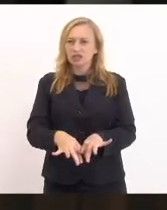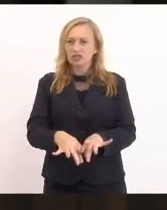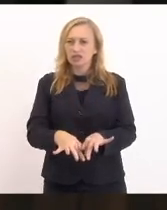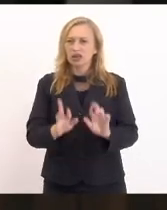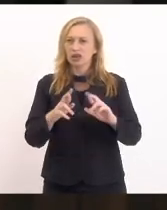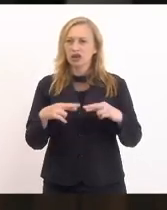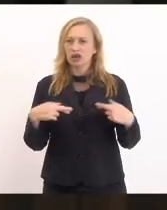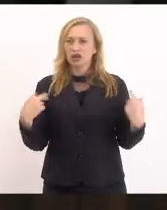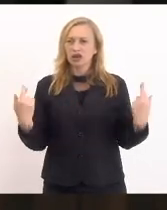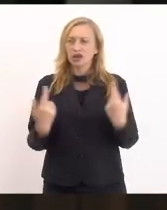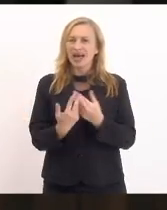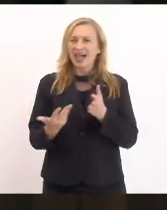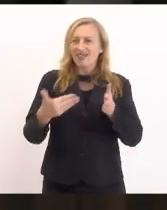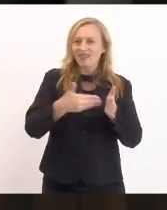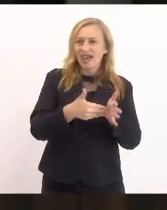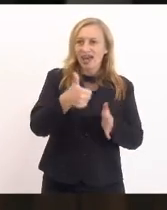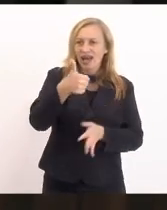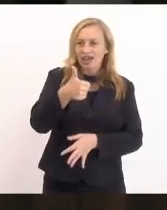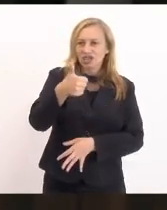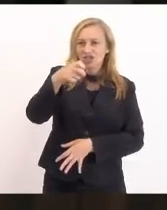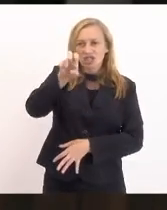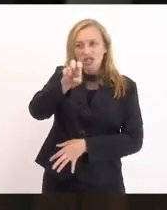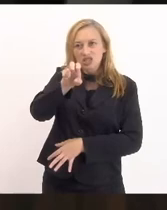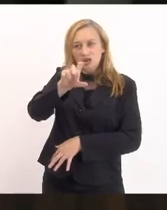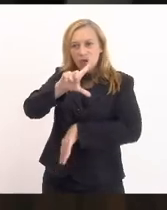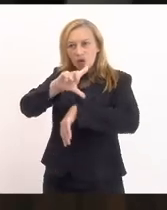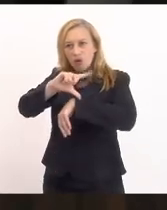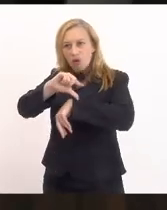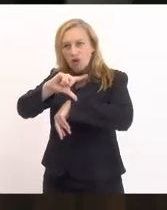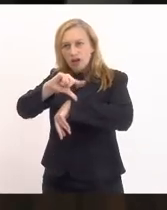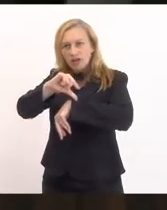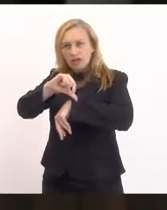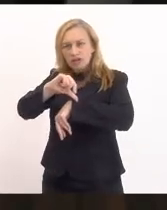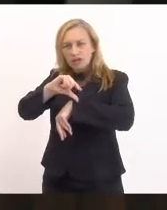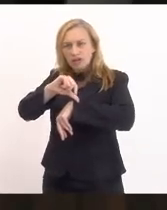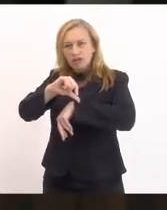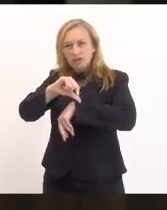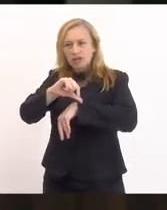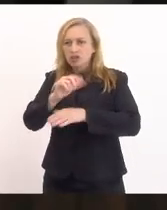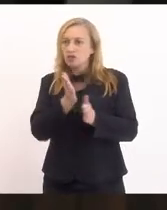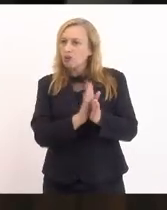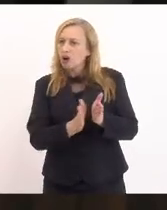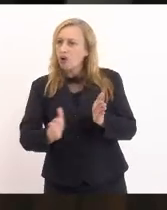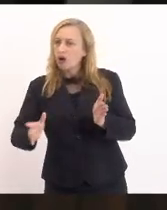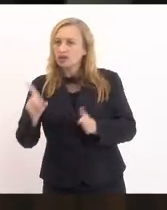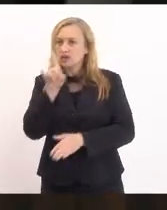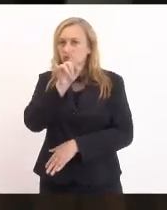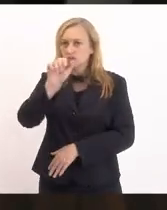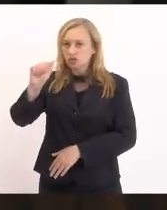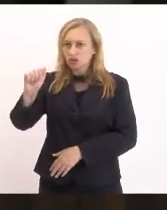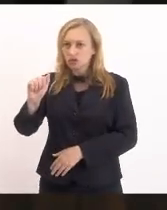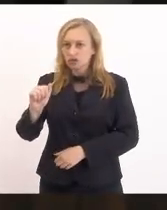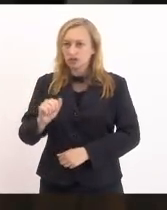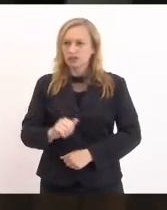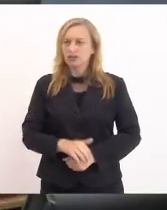sessão até às 15 horas, com a ordem do dia.